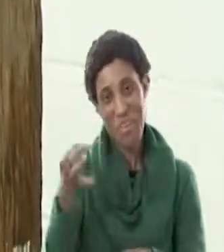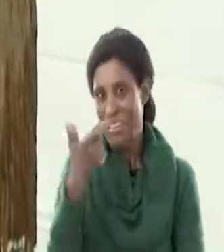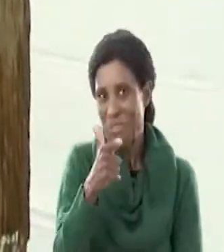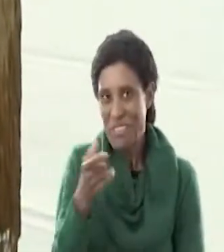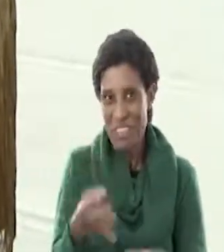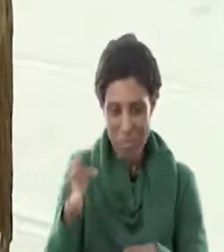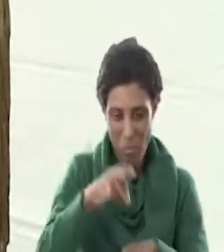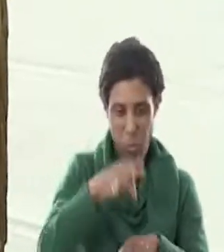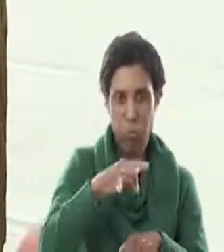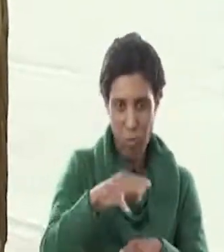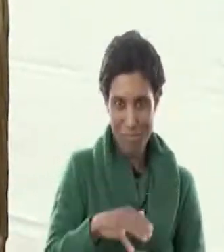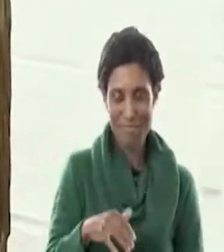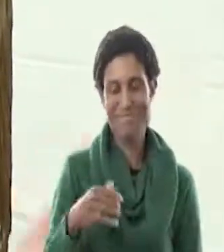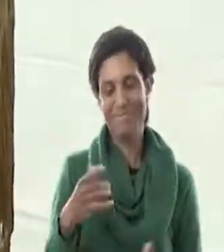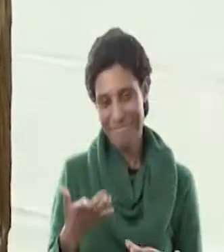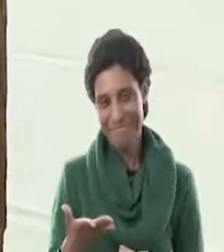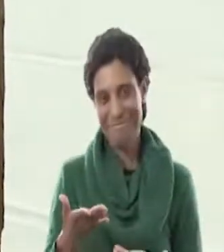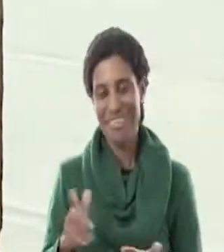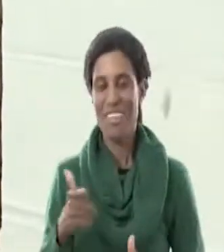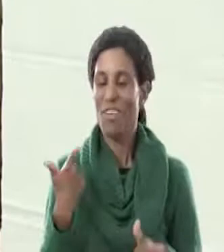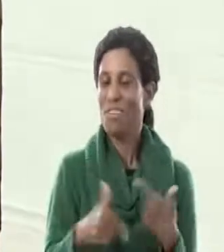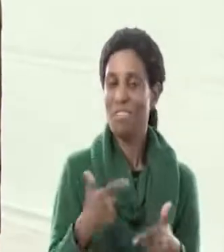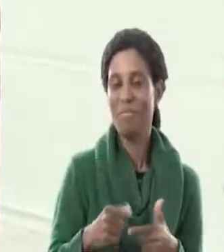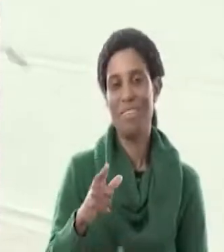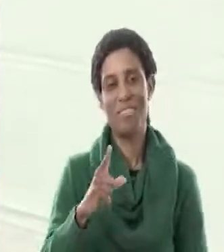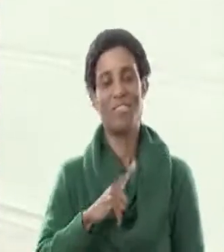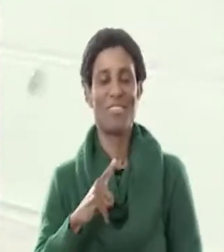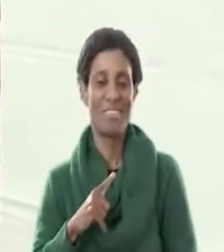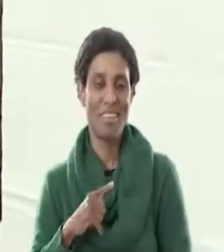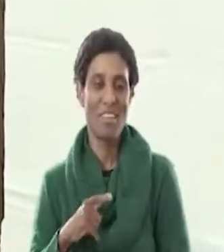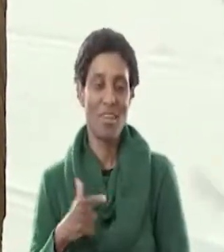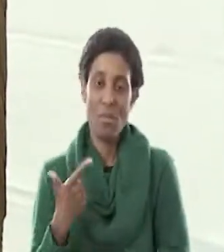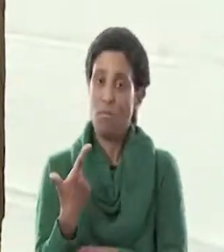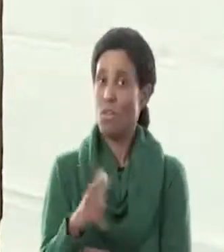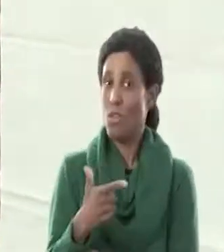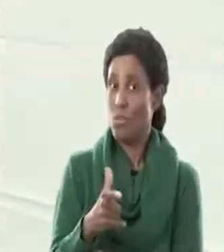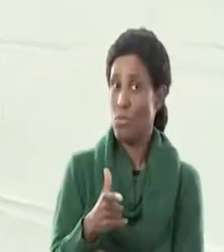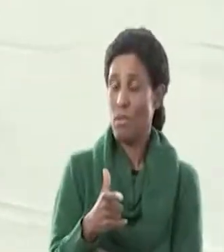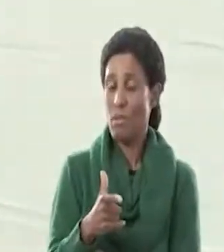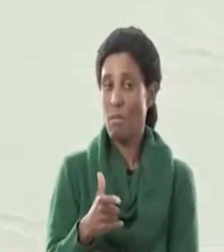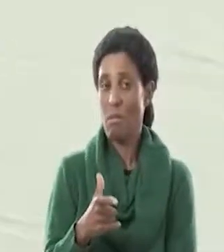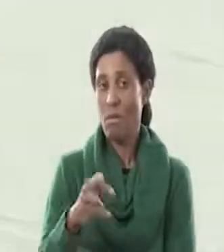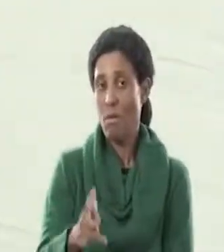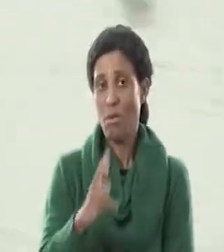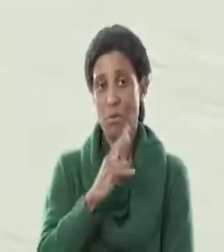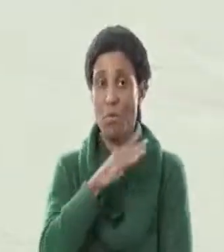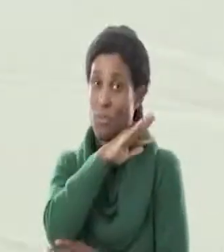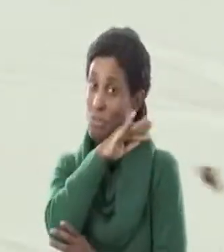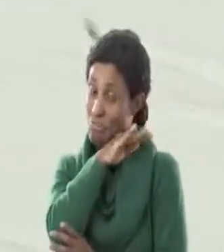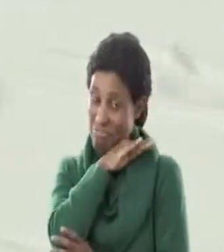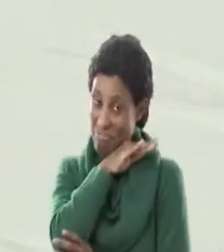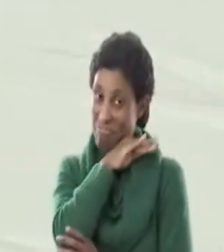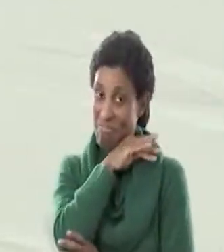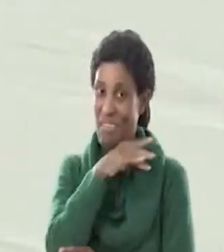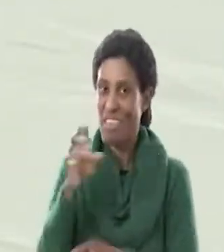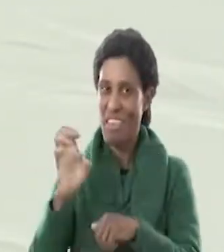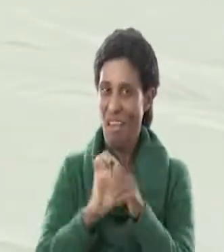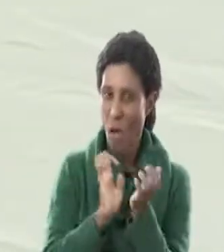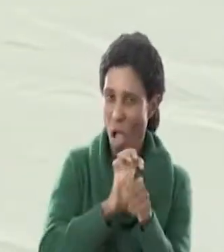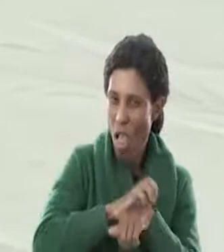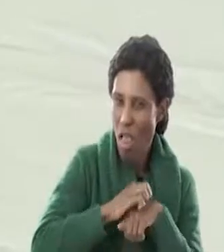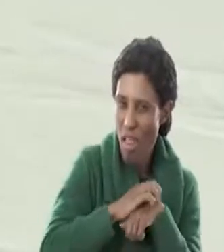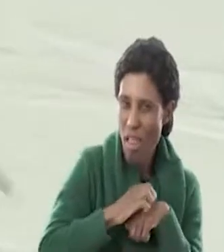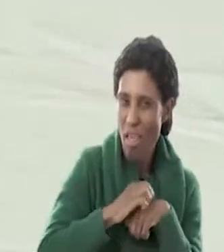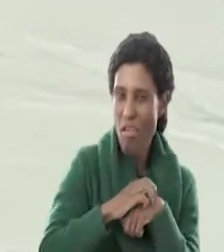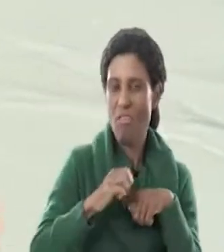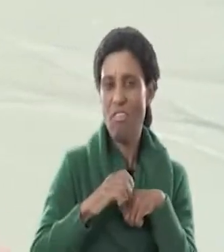da abelha sem ferrão, né? Para aquele trabalho todo que se realiza no cultivo, para que não se tenha o resultado ruim, que é